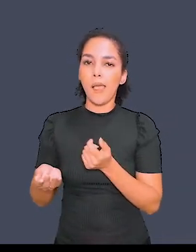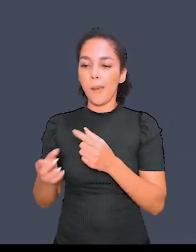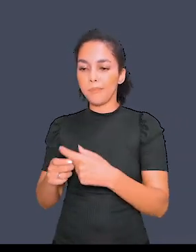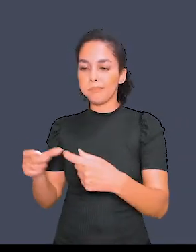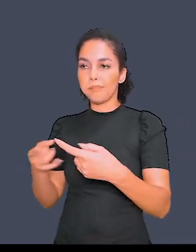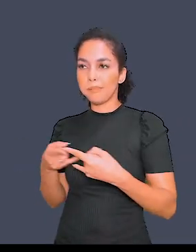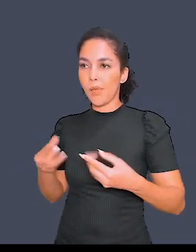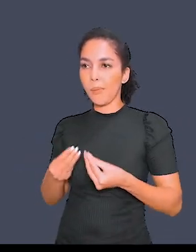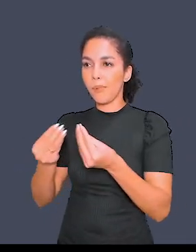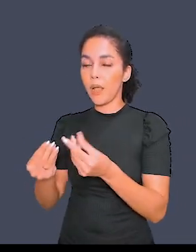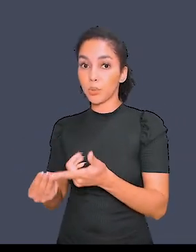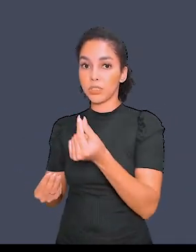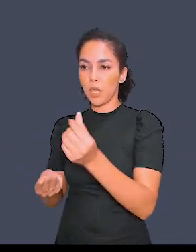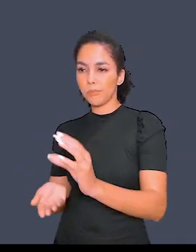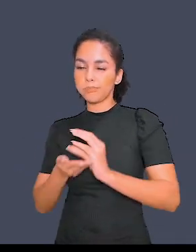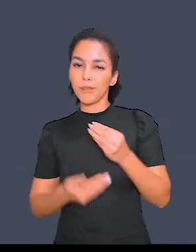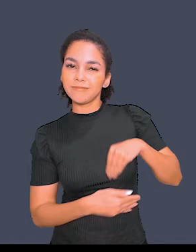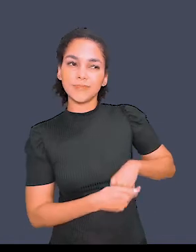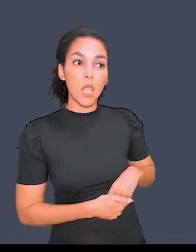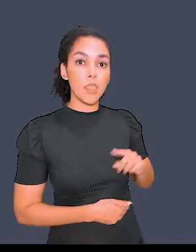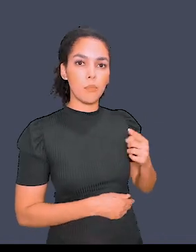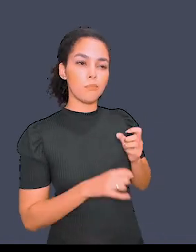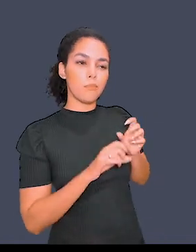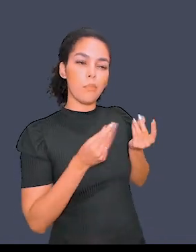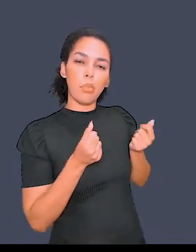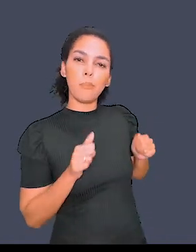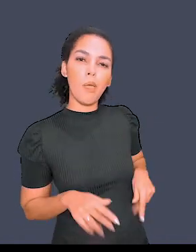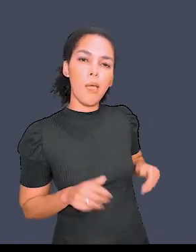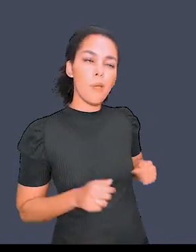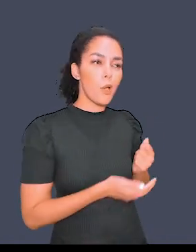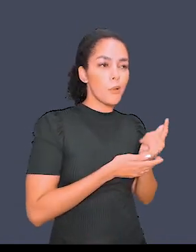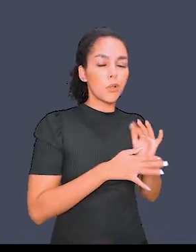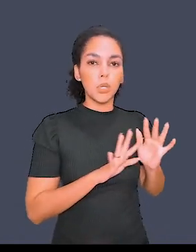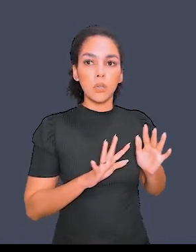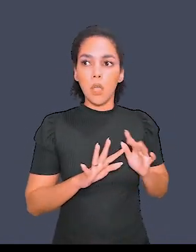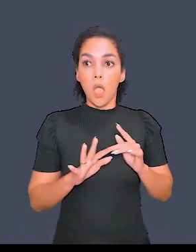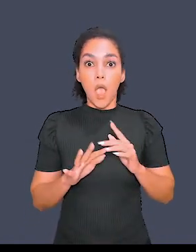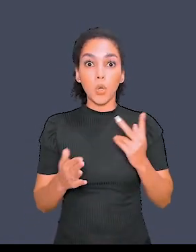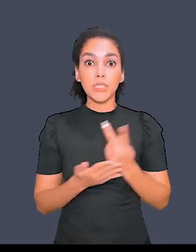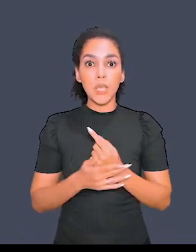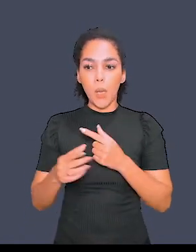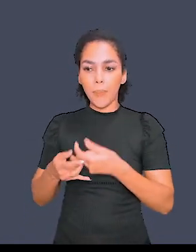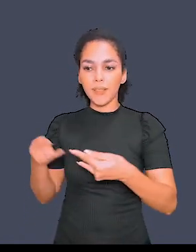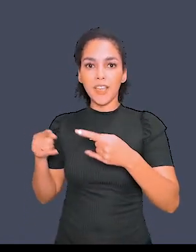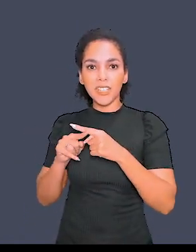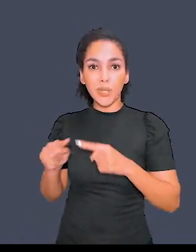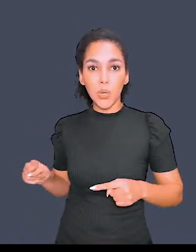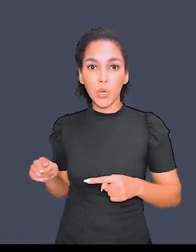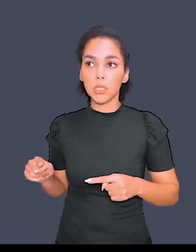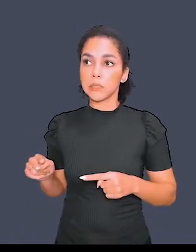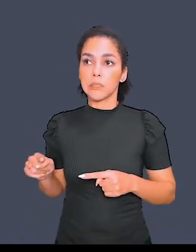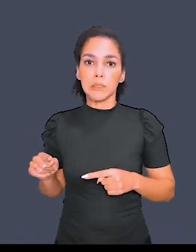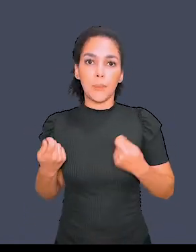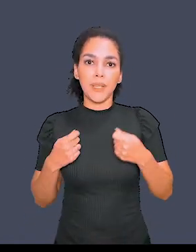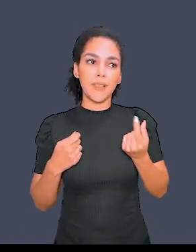coisa, gastou com alguma coisa e depois você sabe que teve um cancelamento da passagem, você recebe as milhas de volta e você tem que